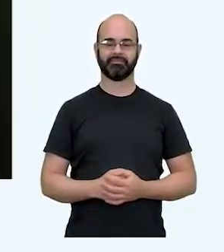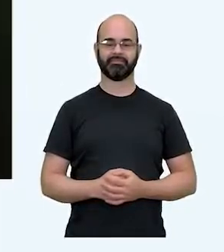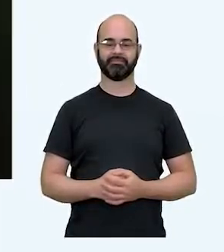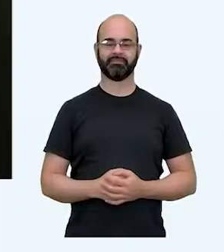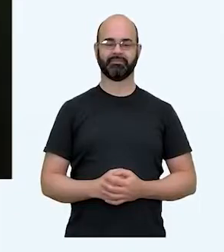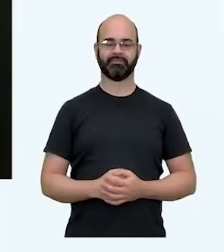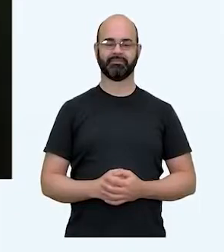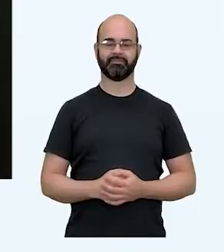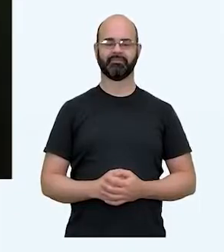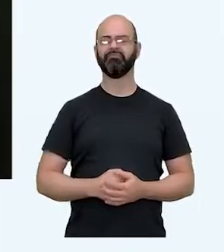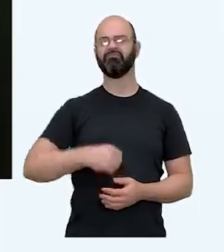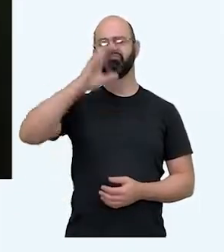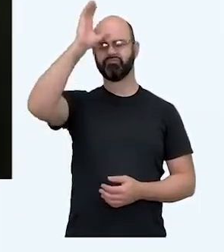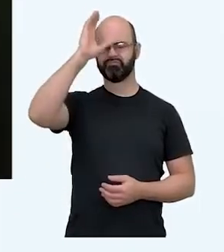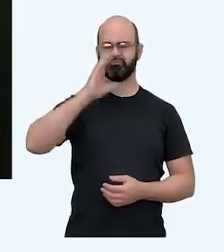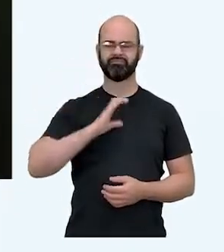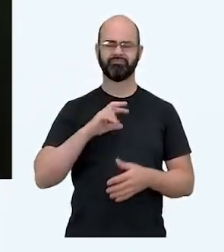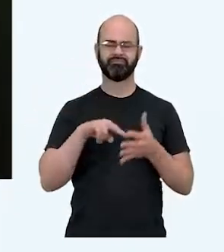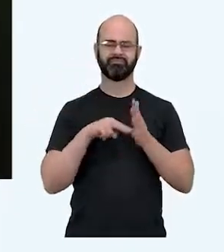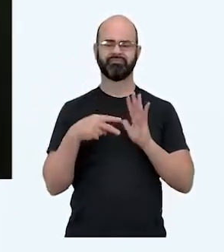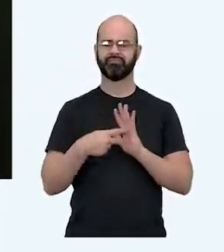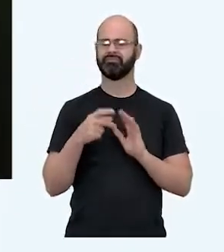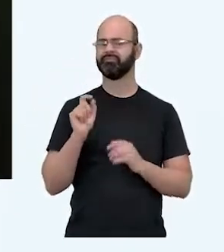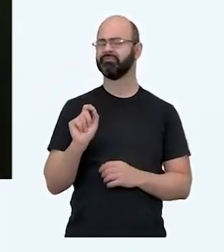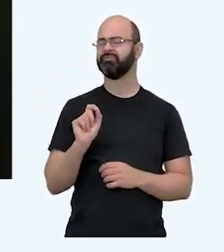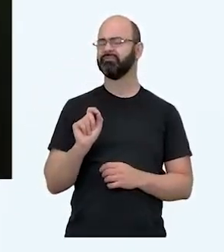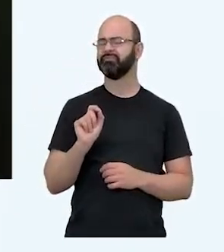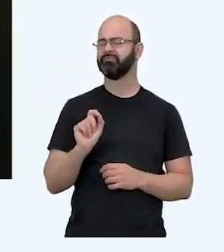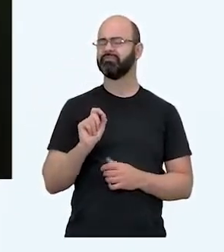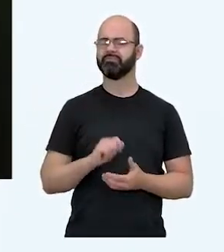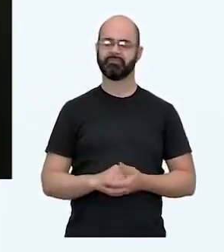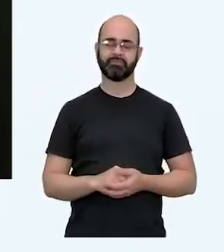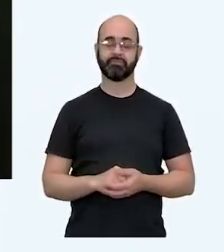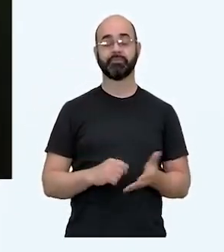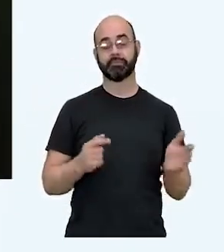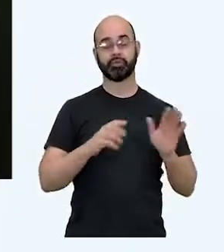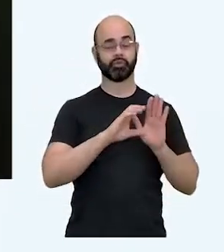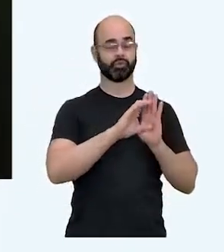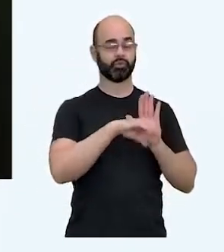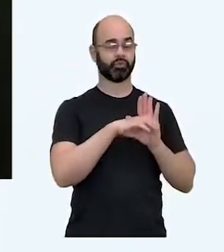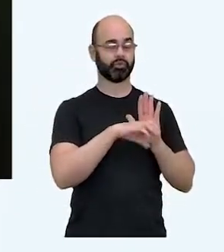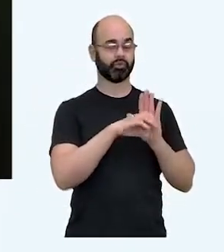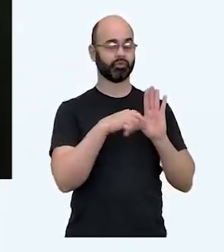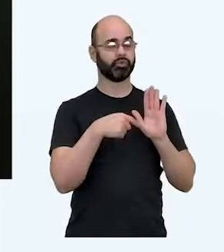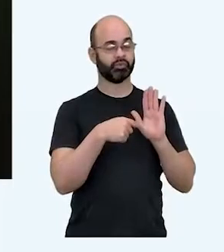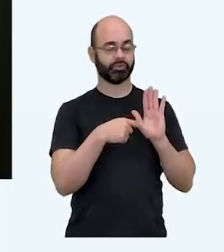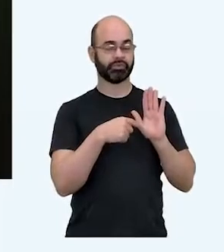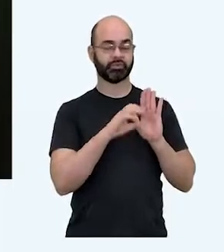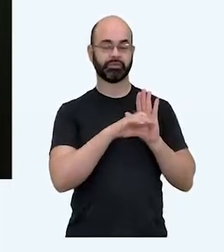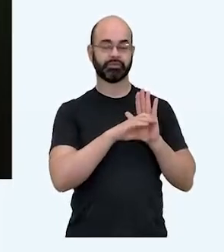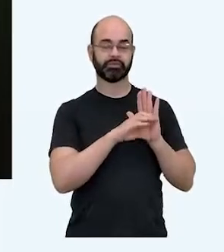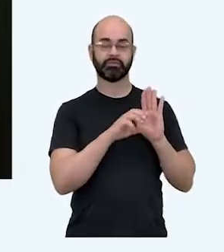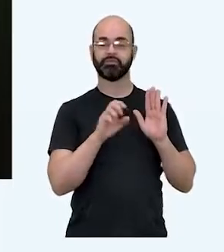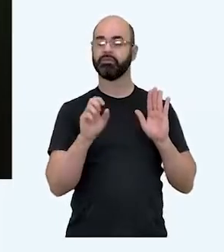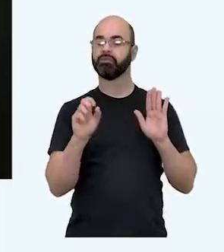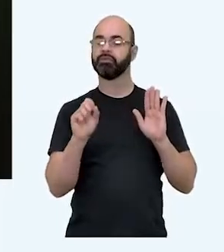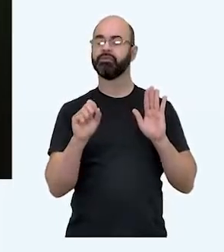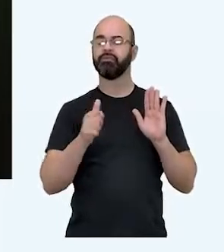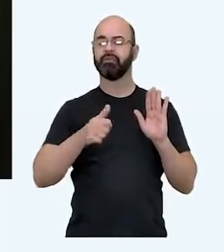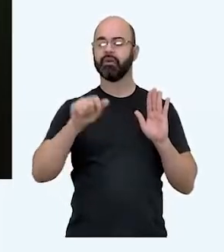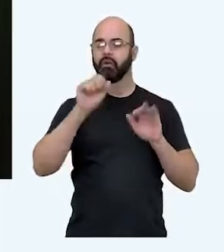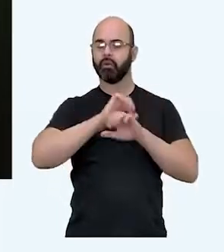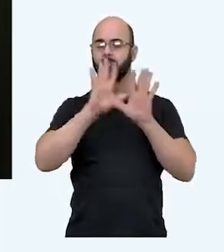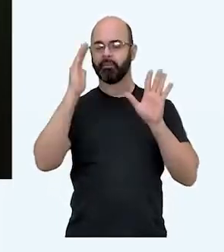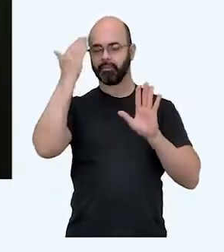O que é cidadania? Cidadania é um daqueles conceitos que é melhor entendido quando se pensa na sua ausência. Como